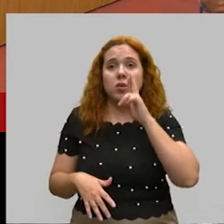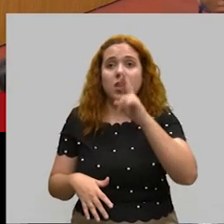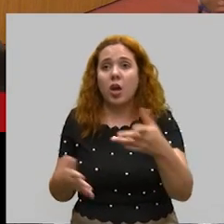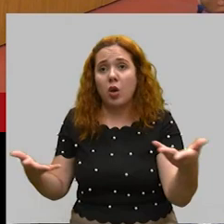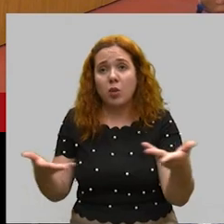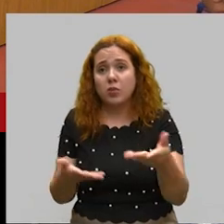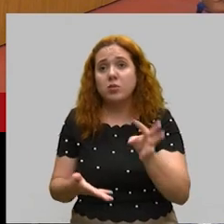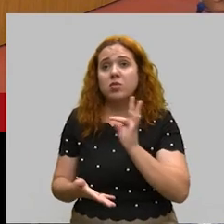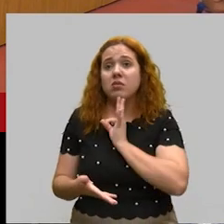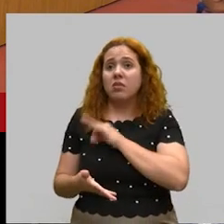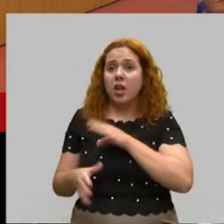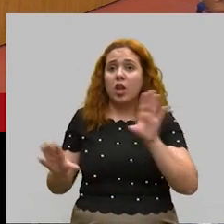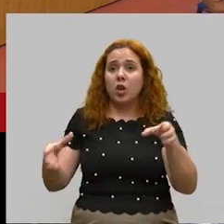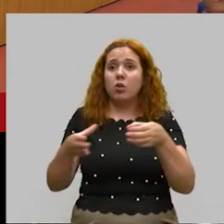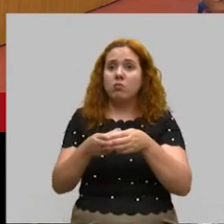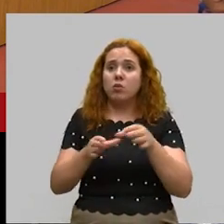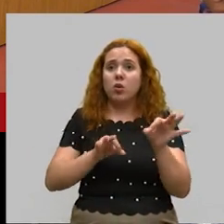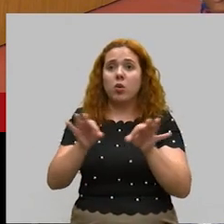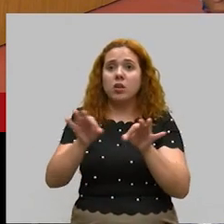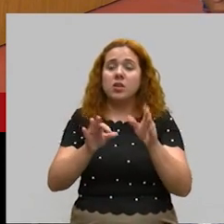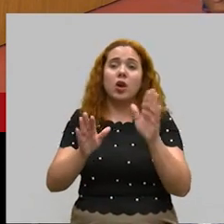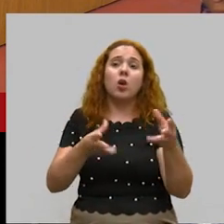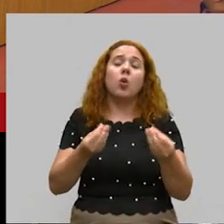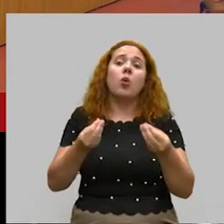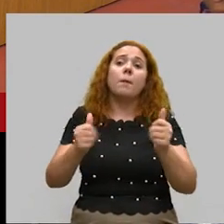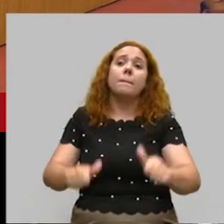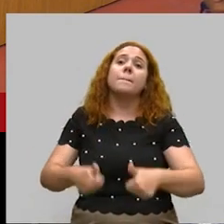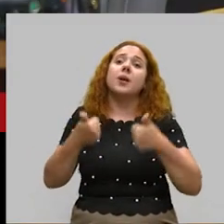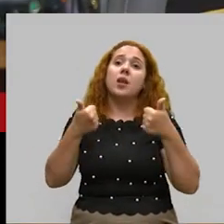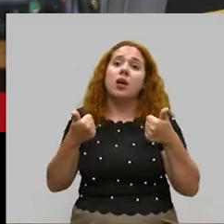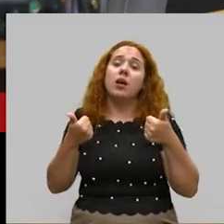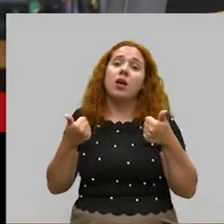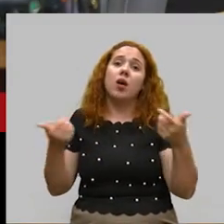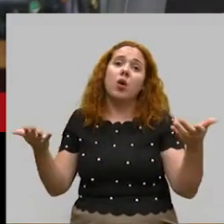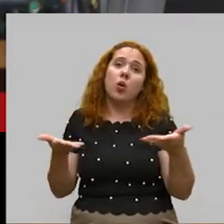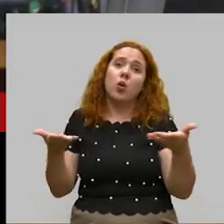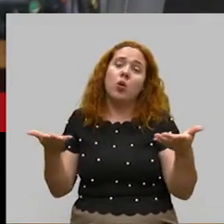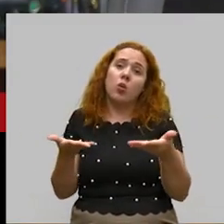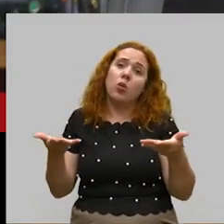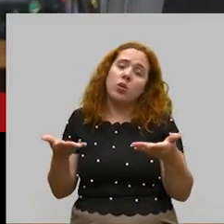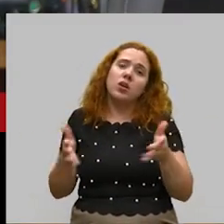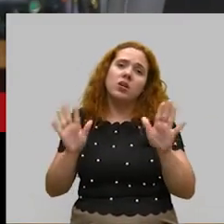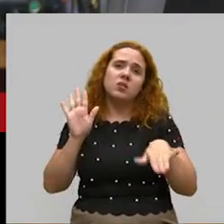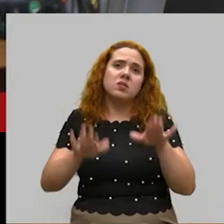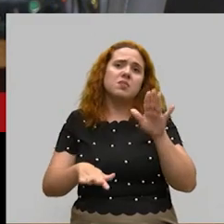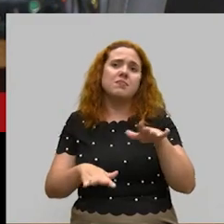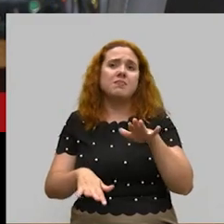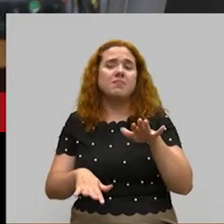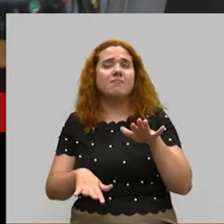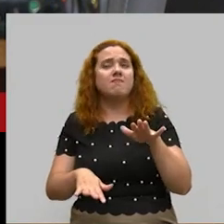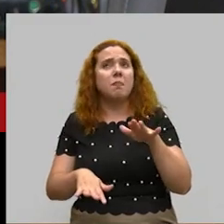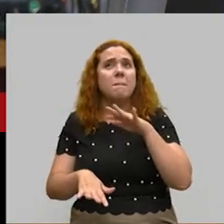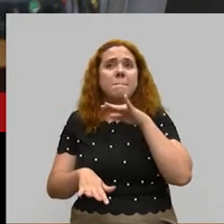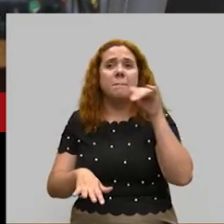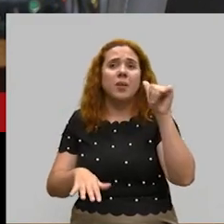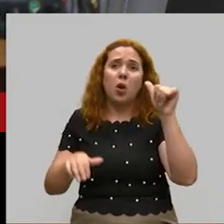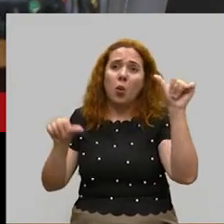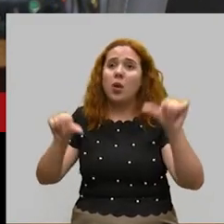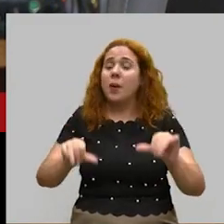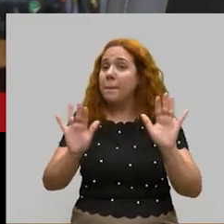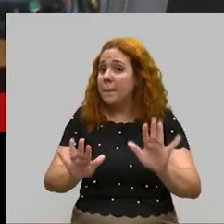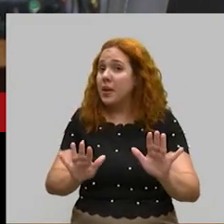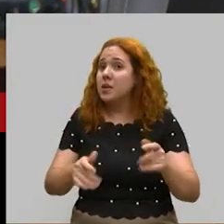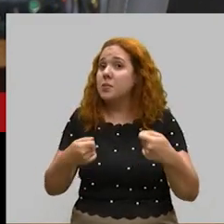analisar a melhor forma jurídica a forma jurídica que tá posta Hoje não é a melhor mas nós estamos fazend um caminhamento de alteração da